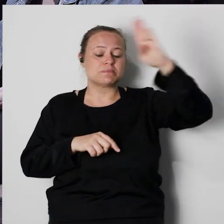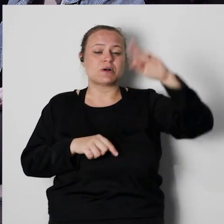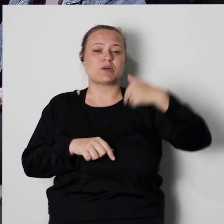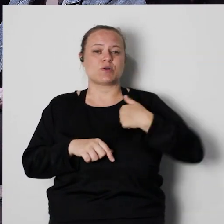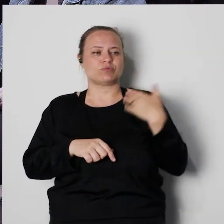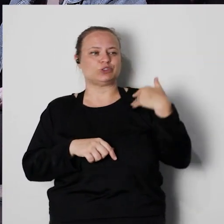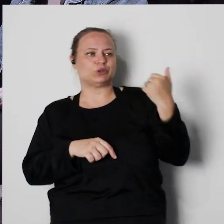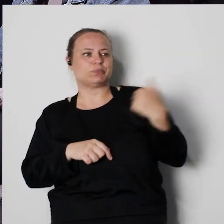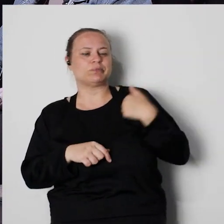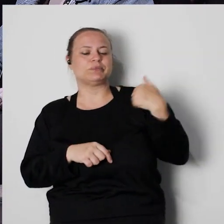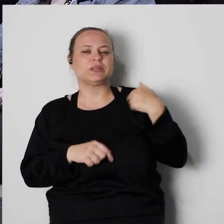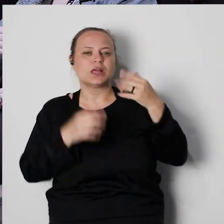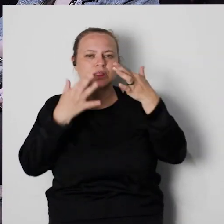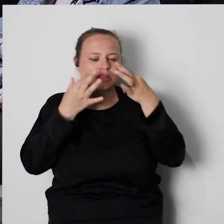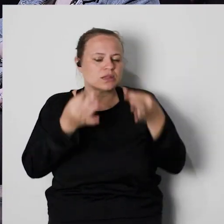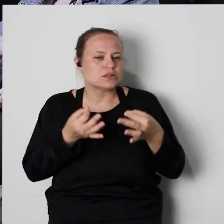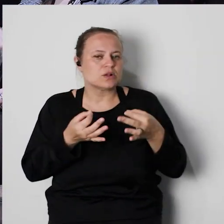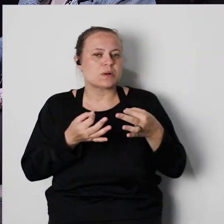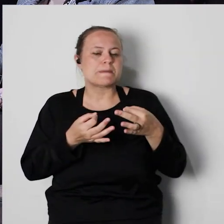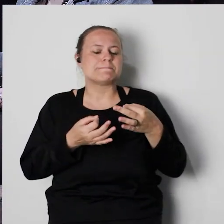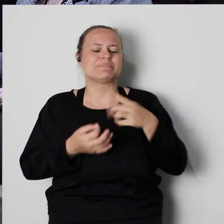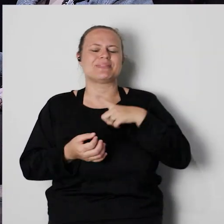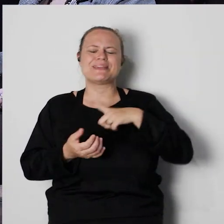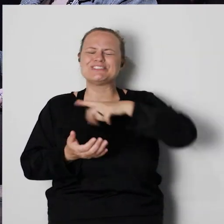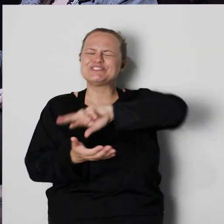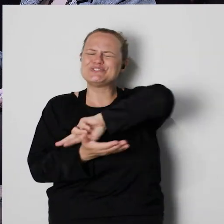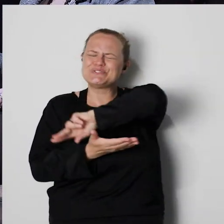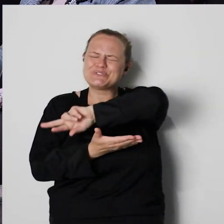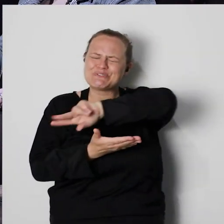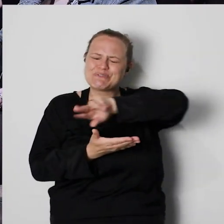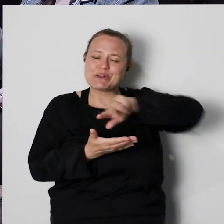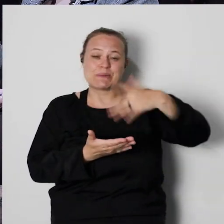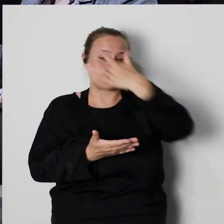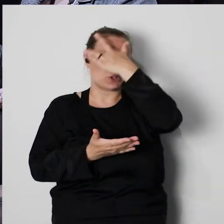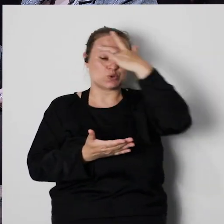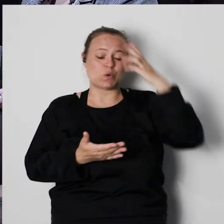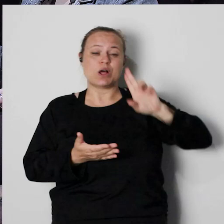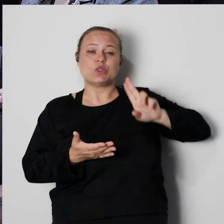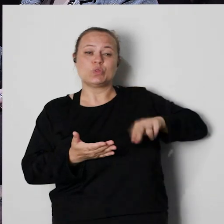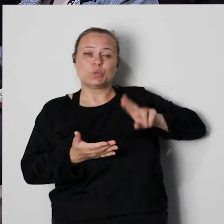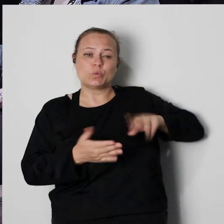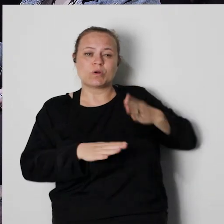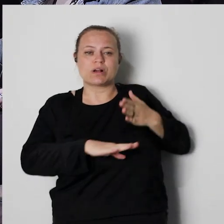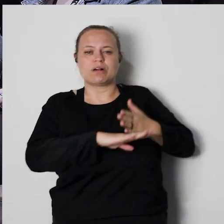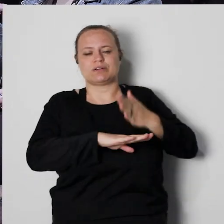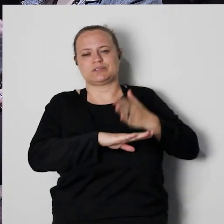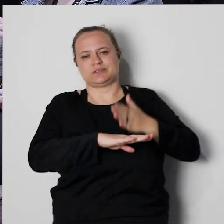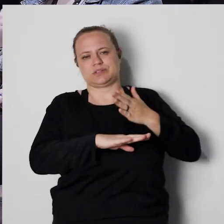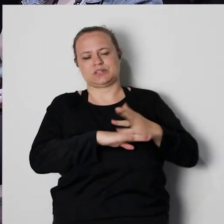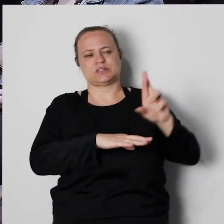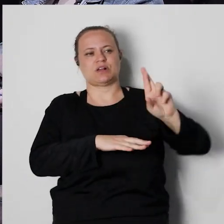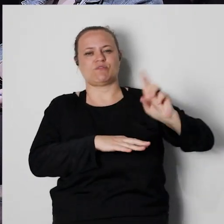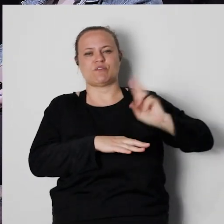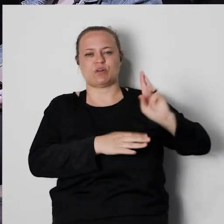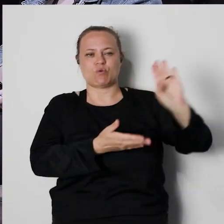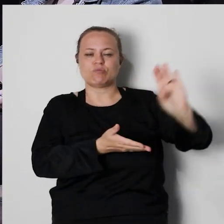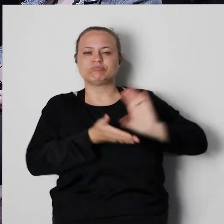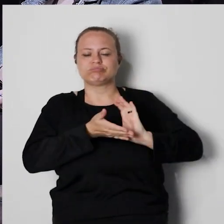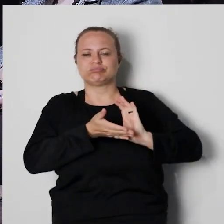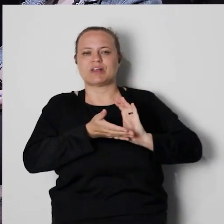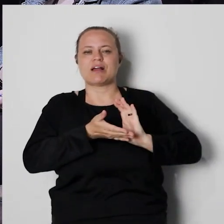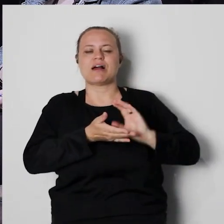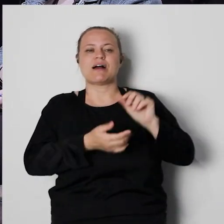coisa pudesse acontecer, o quanto foi fundamental as consultorias, que depois eu volto nisso, e principalmente uma coisa que me